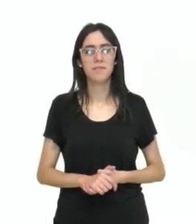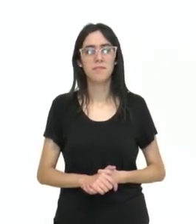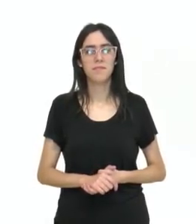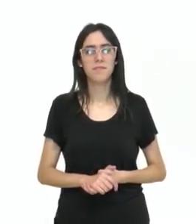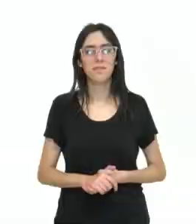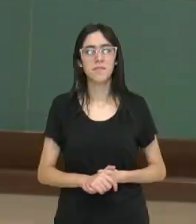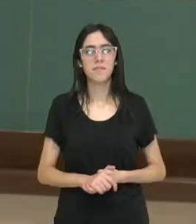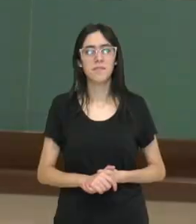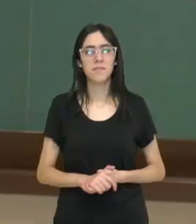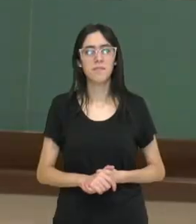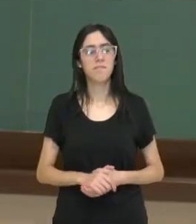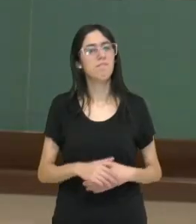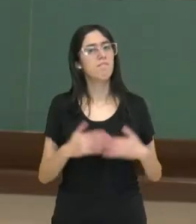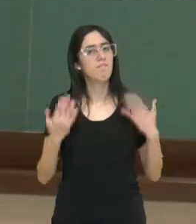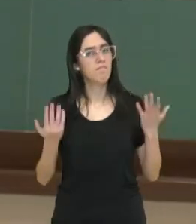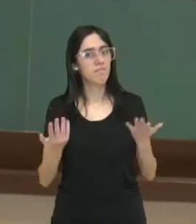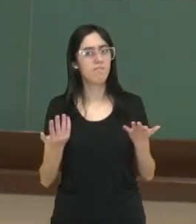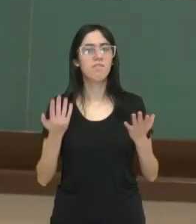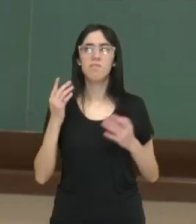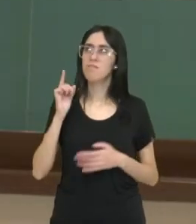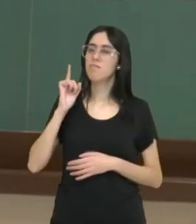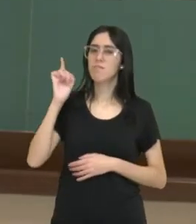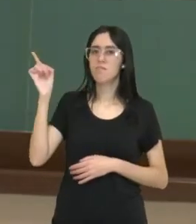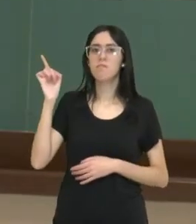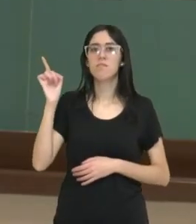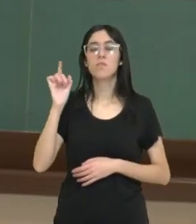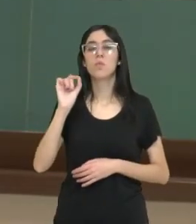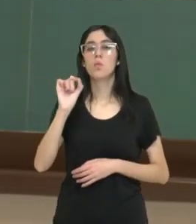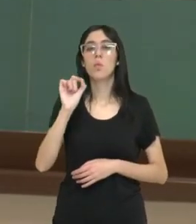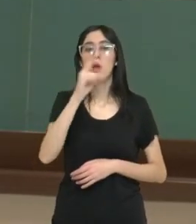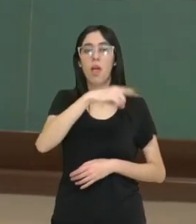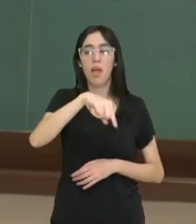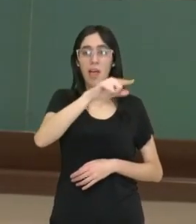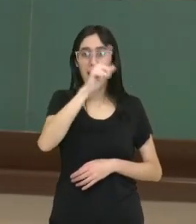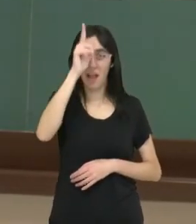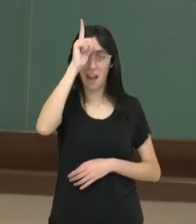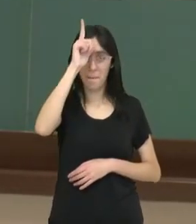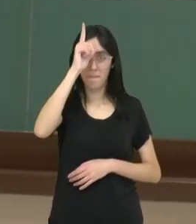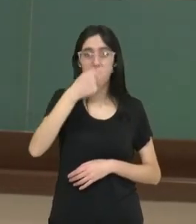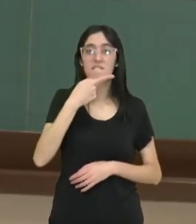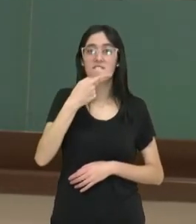necessário. É isso, tem uma outra coisa que os alemães dizem, que